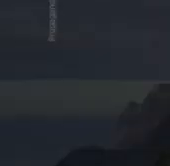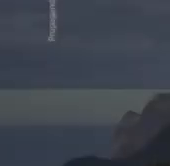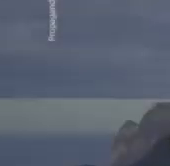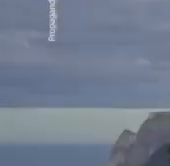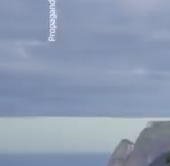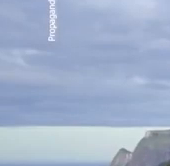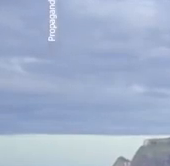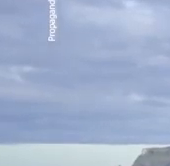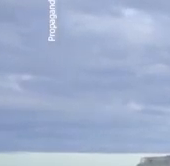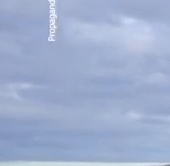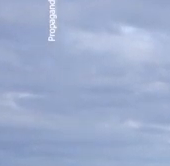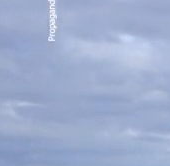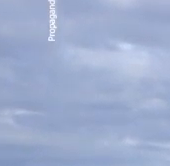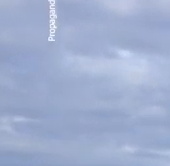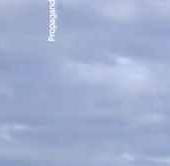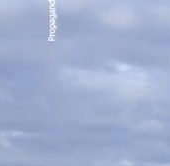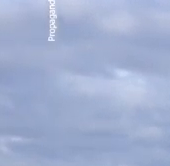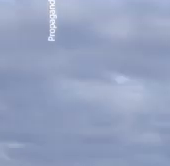e